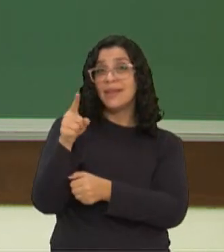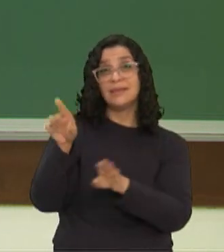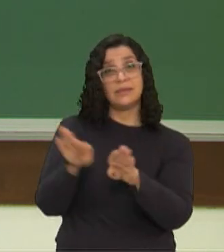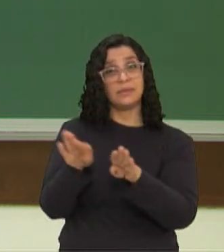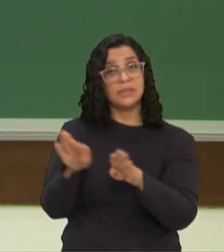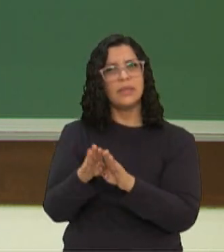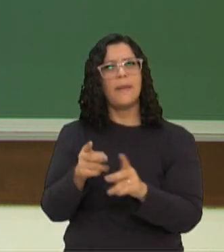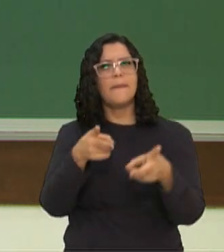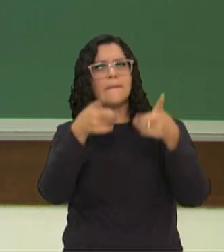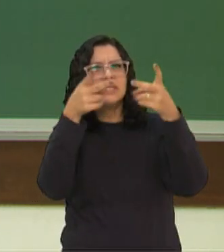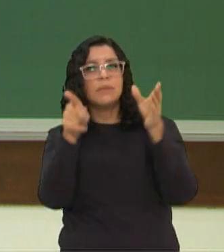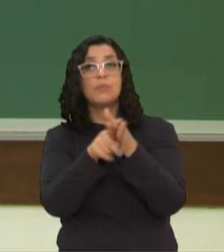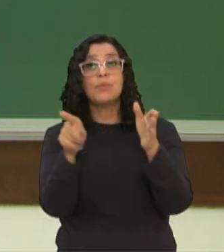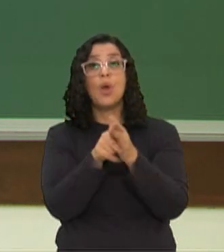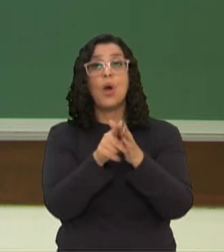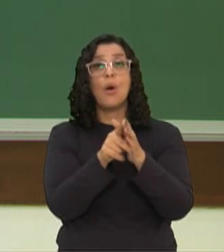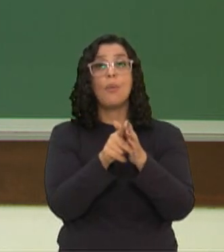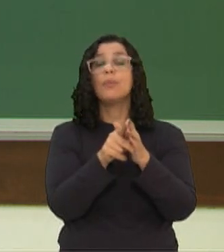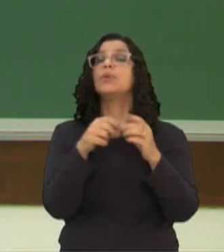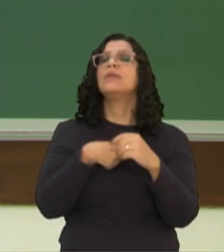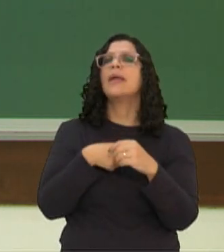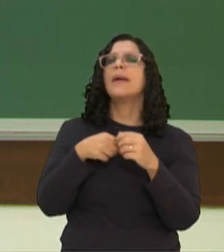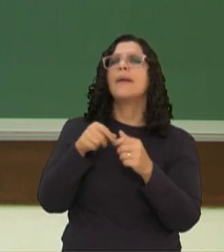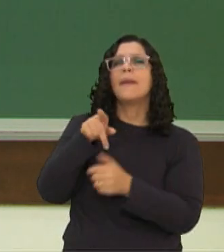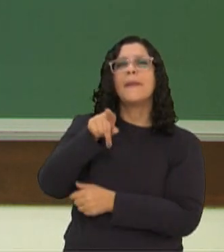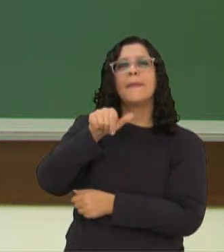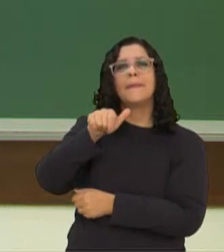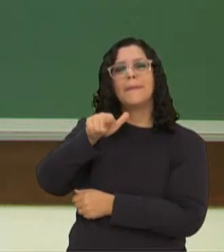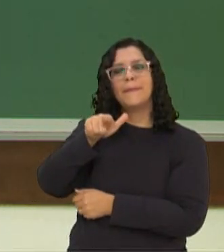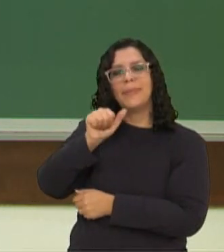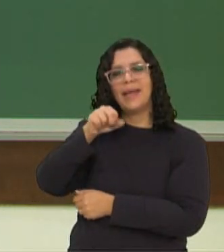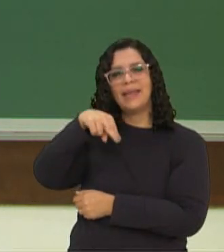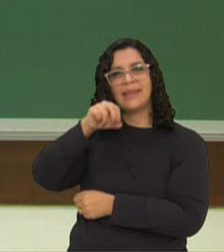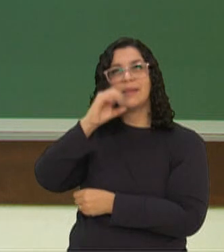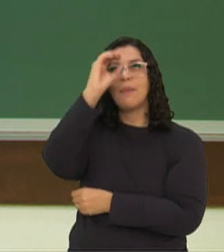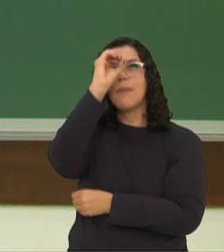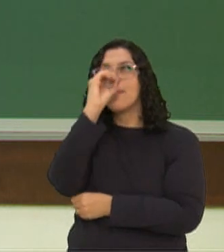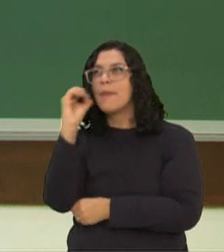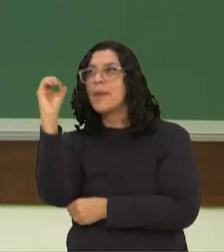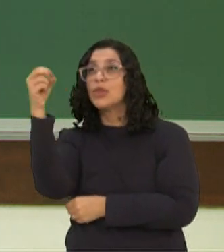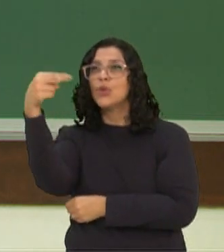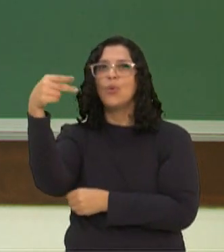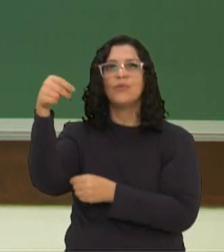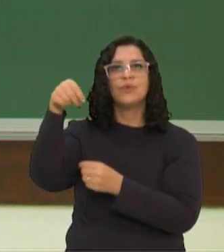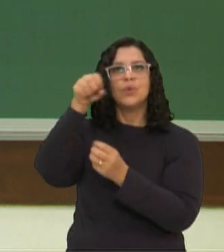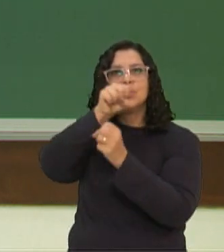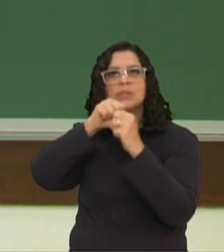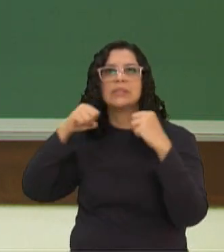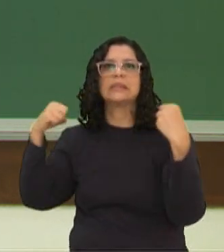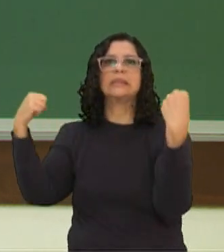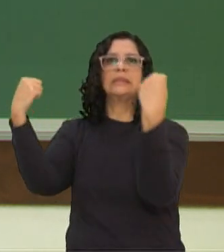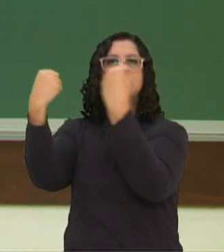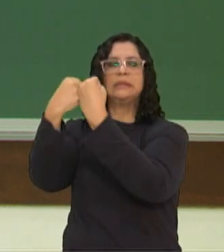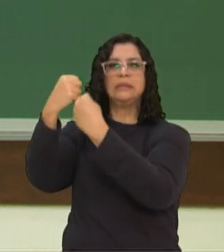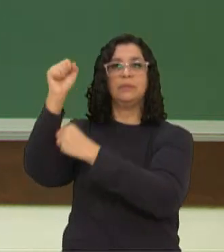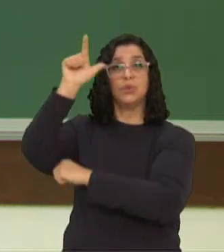por exemplo, vai identificar novos planetas no sistema solar. Ele também vai fazer o primeiro mapa da geografia da Lua. E ele